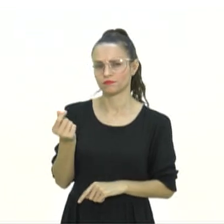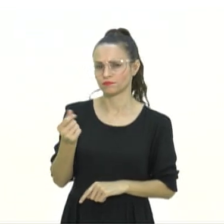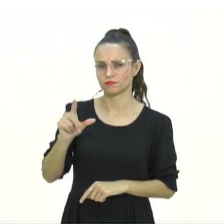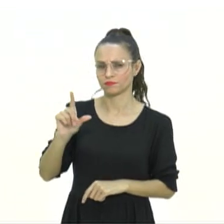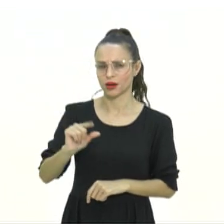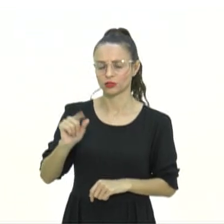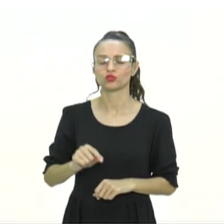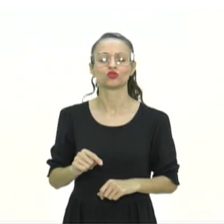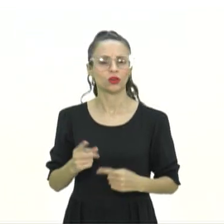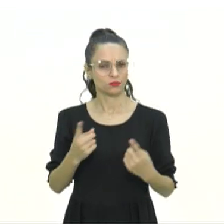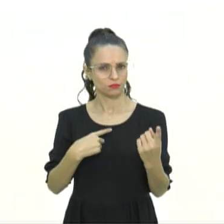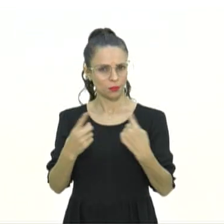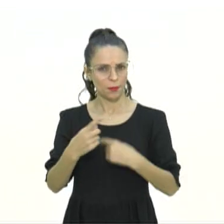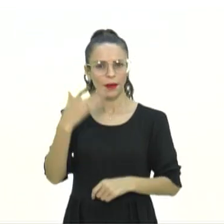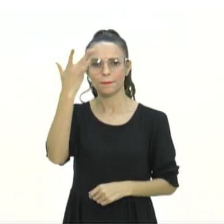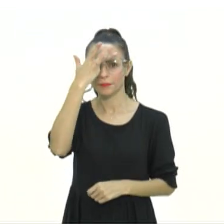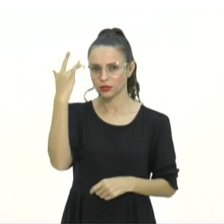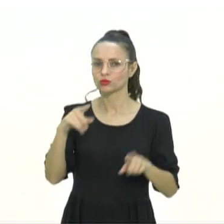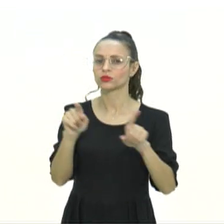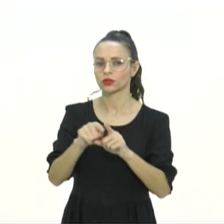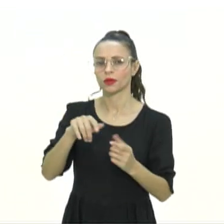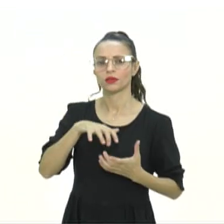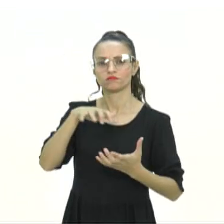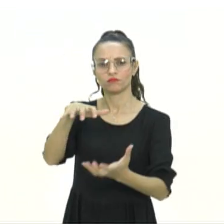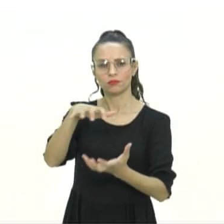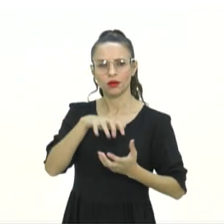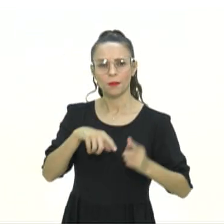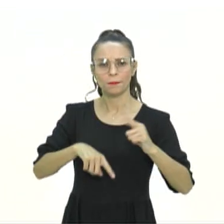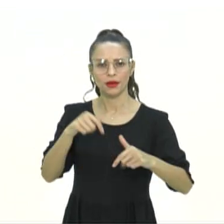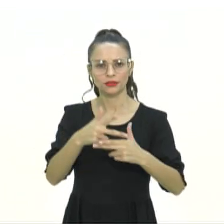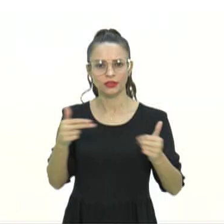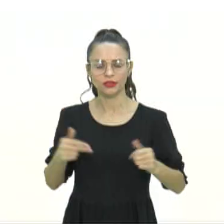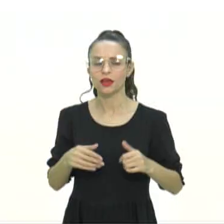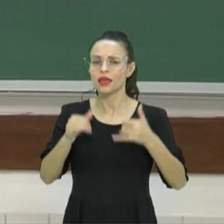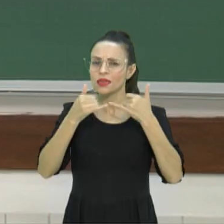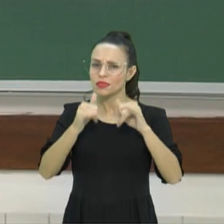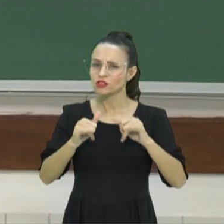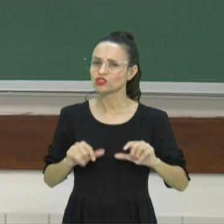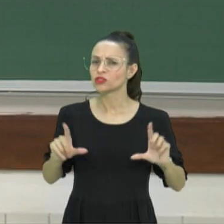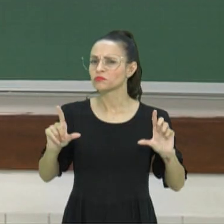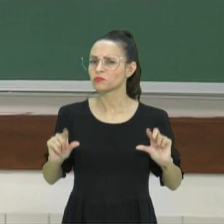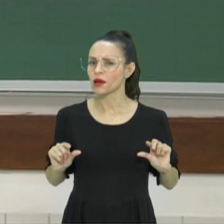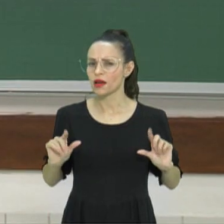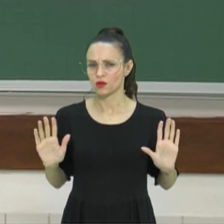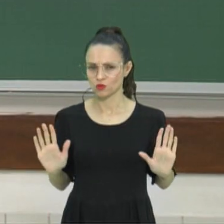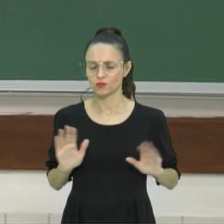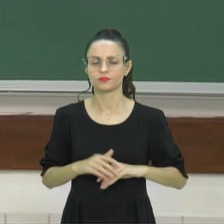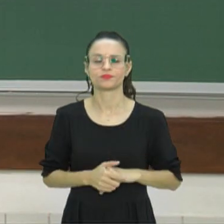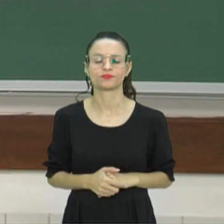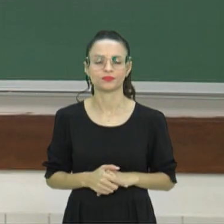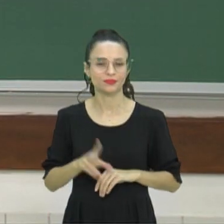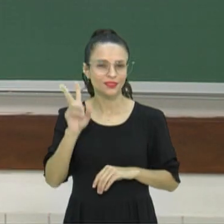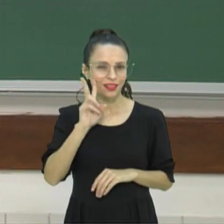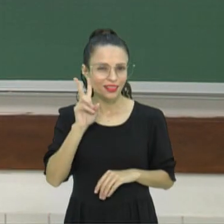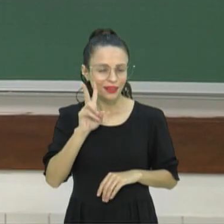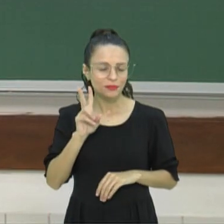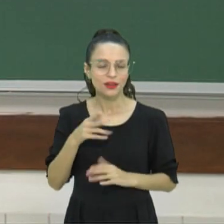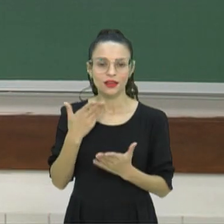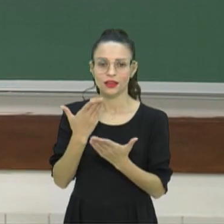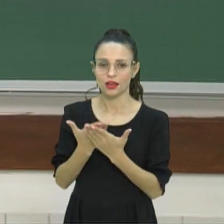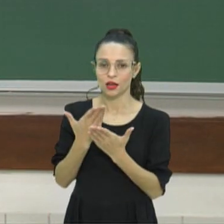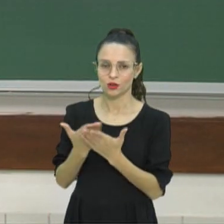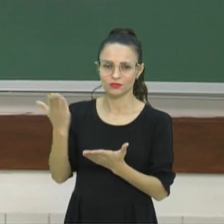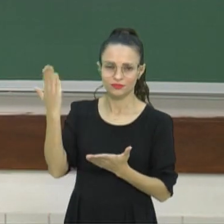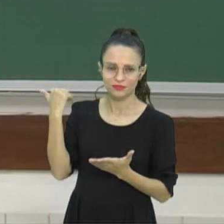Transporta pessoas e mercadorias consumindo uma quantidade de energia relativamente pequena. Lembra na nossa aula que eu